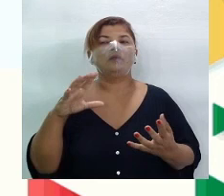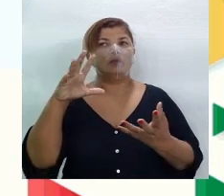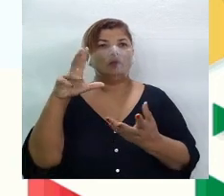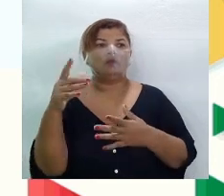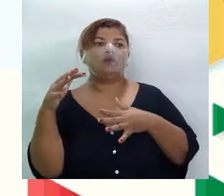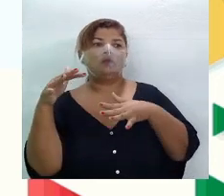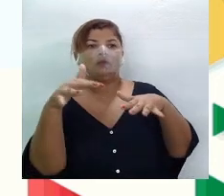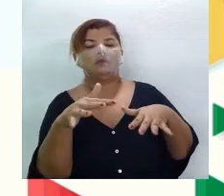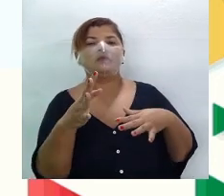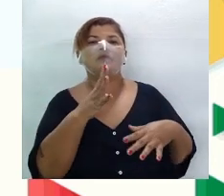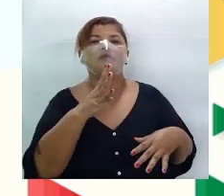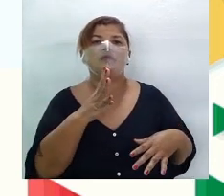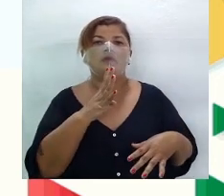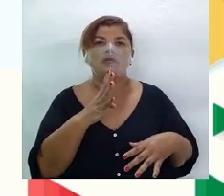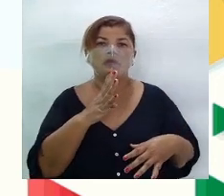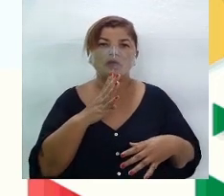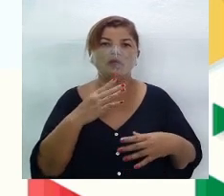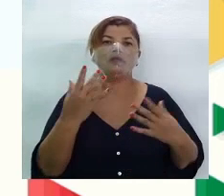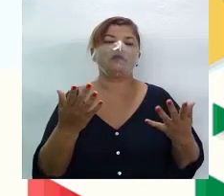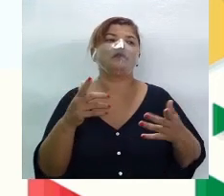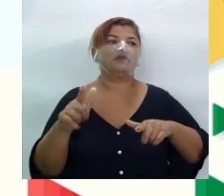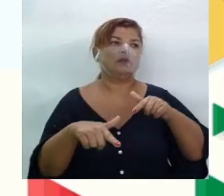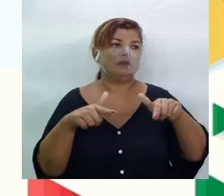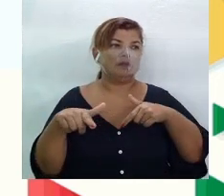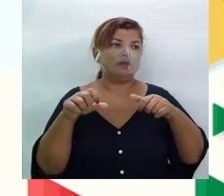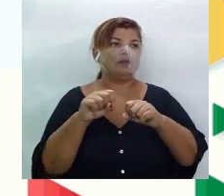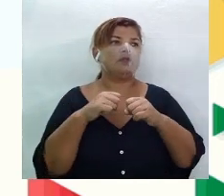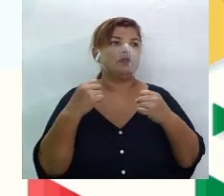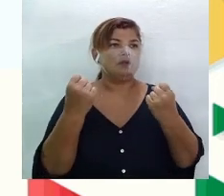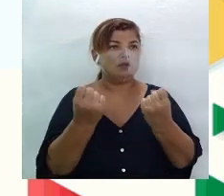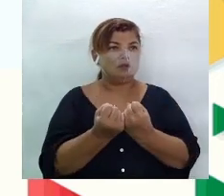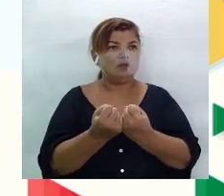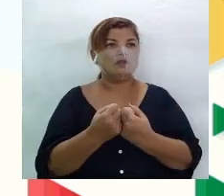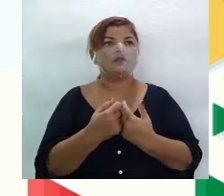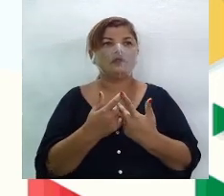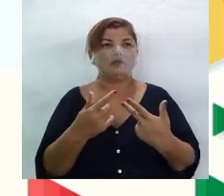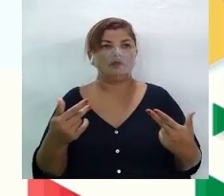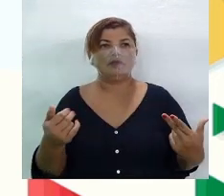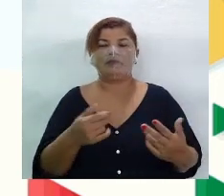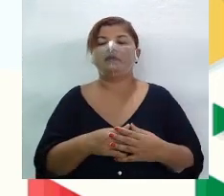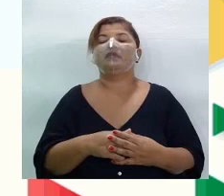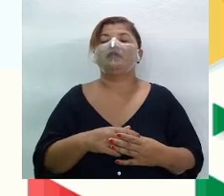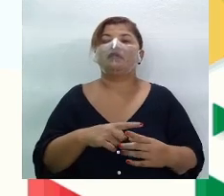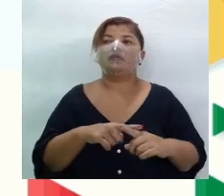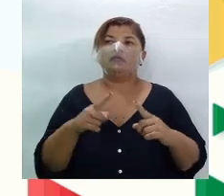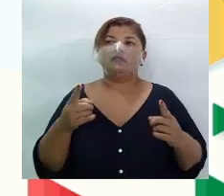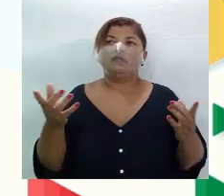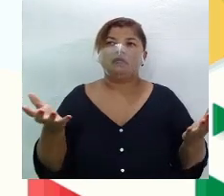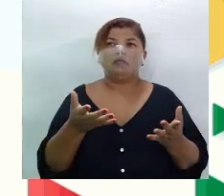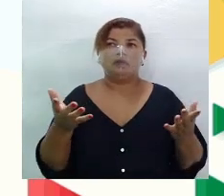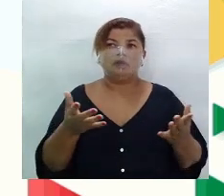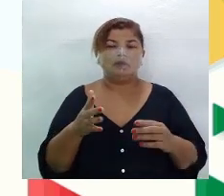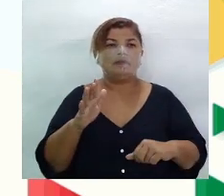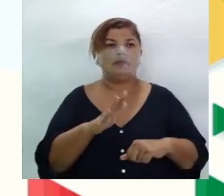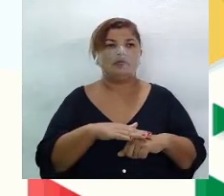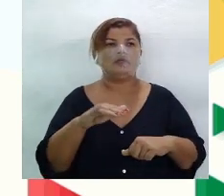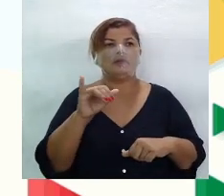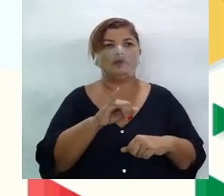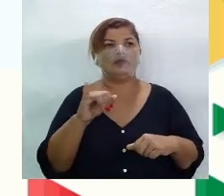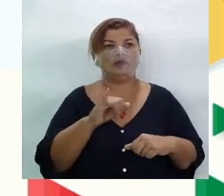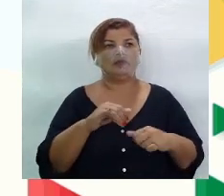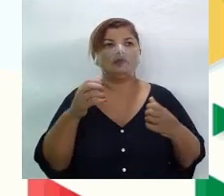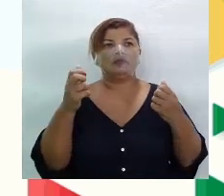dentro e fora do país, trabalho sociológico. Mas vamos entrar um pouco agora no ponto mais importante.